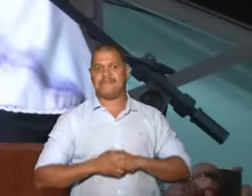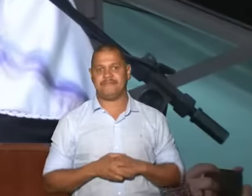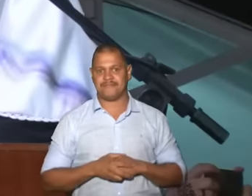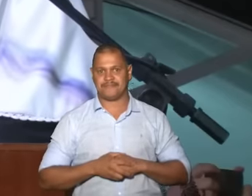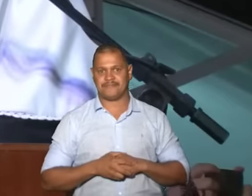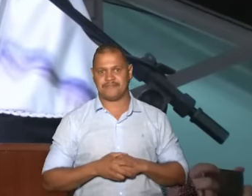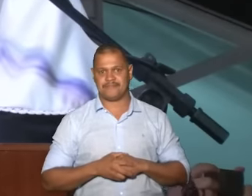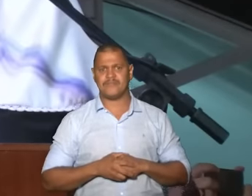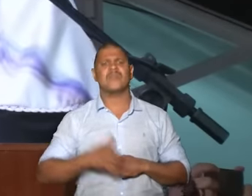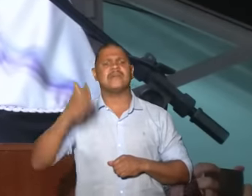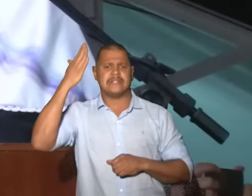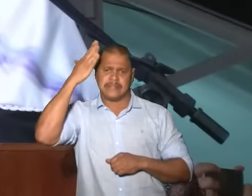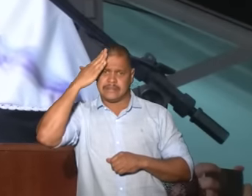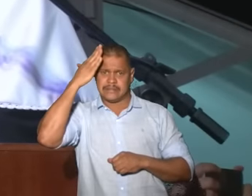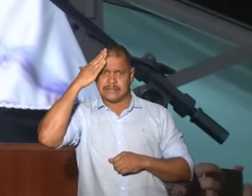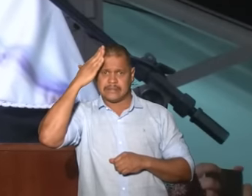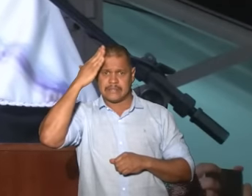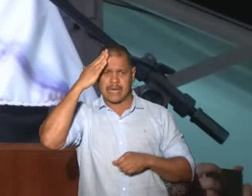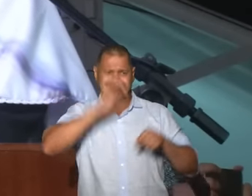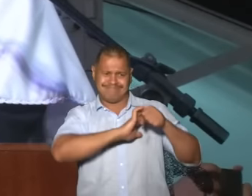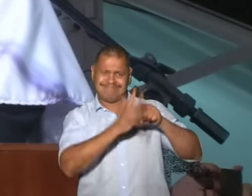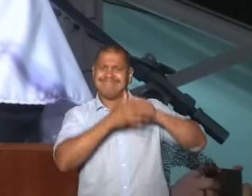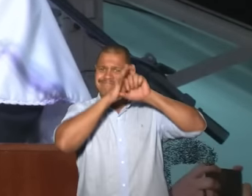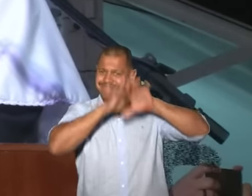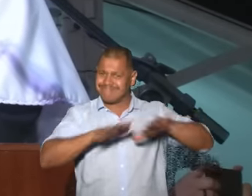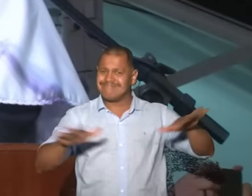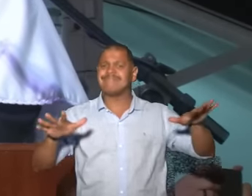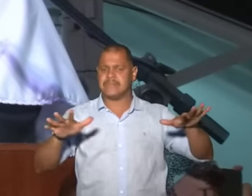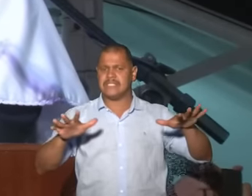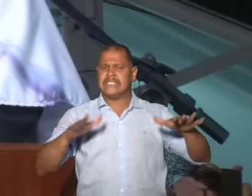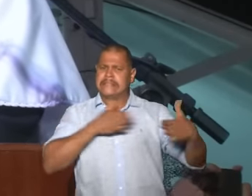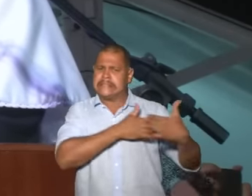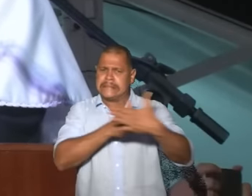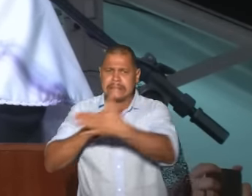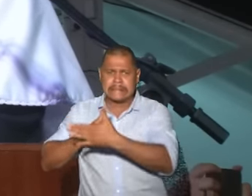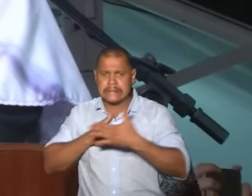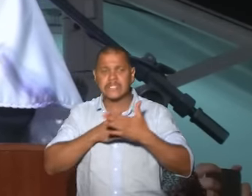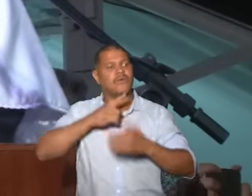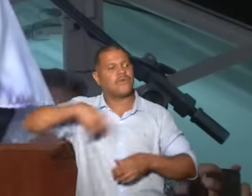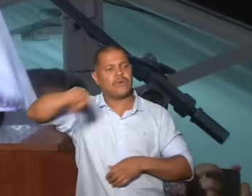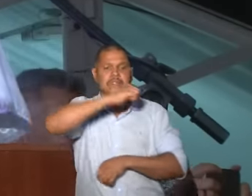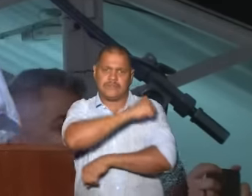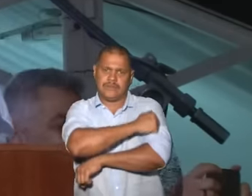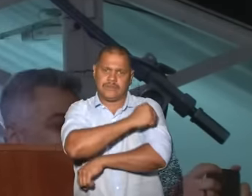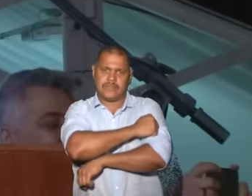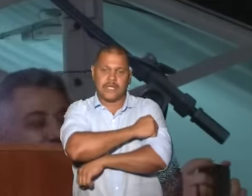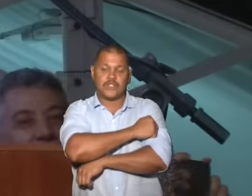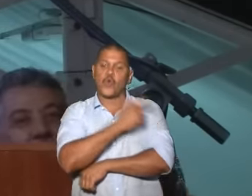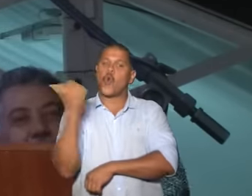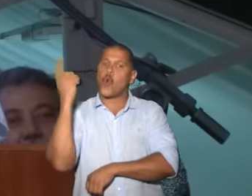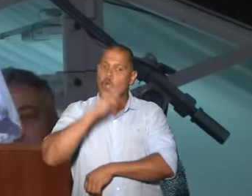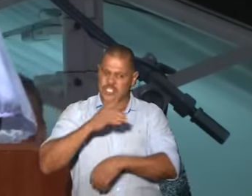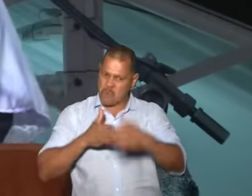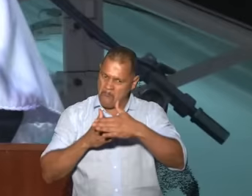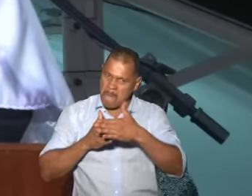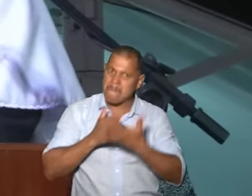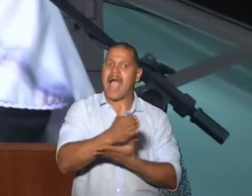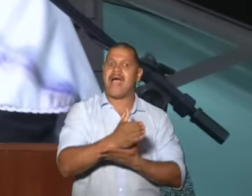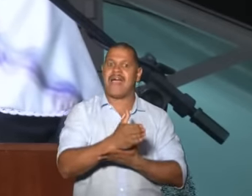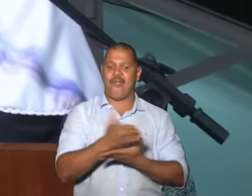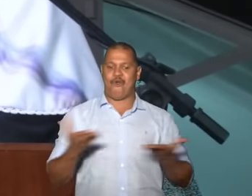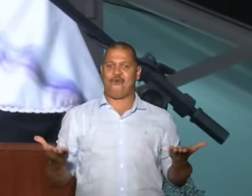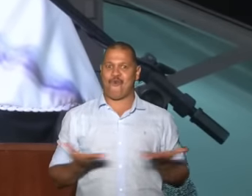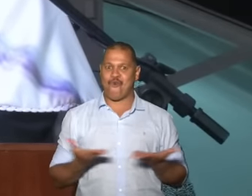de atravessada pela pandemia da Covid-19, a trajetória de vocês os trouxe até aqui, até hoje.